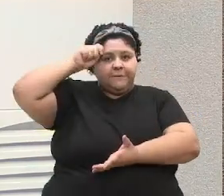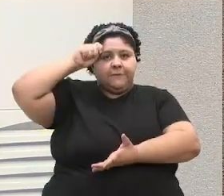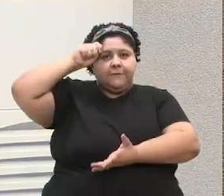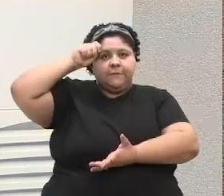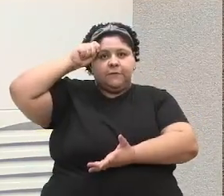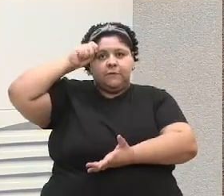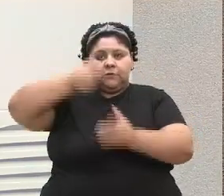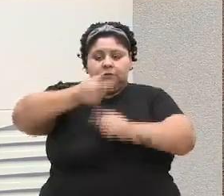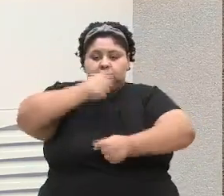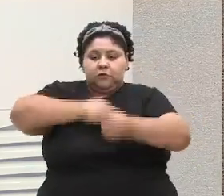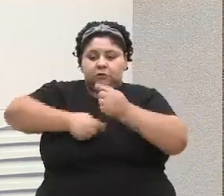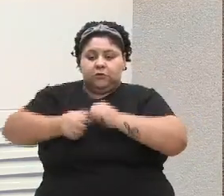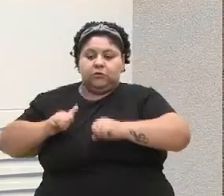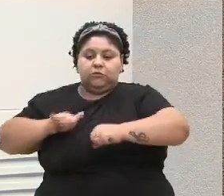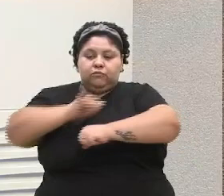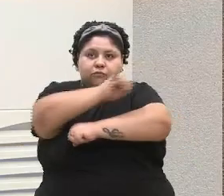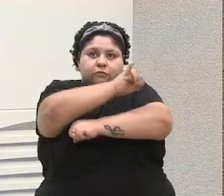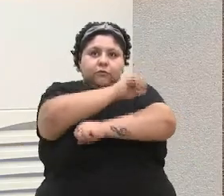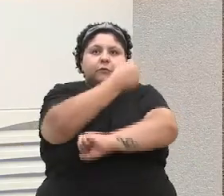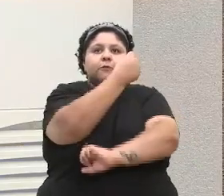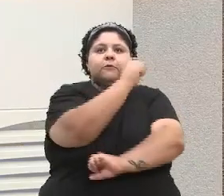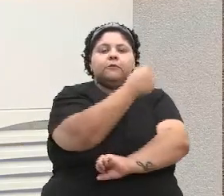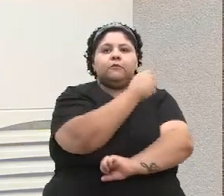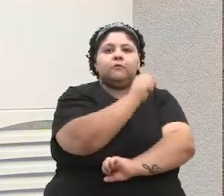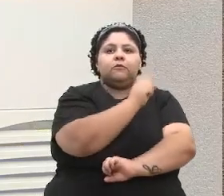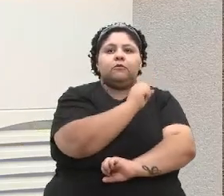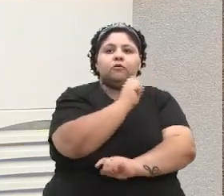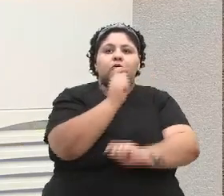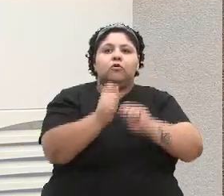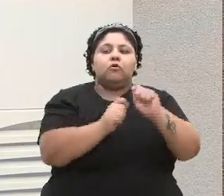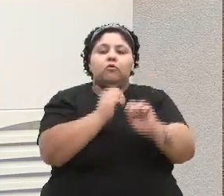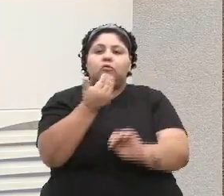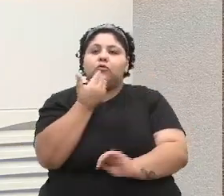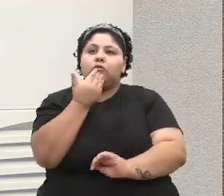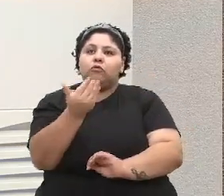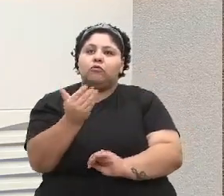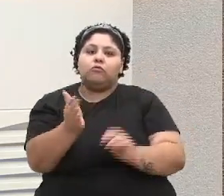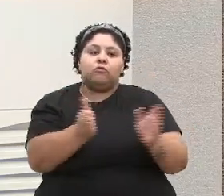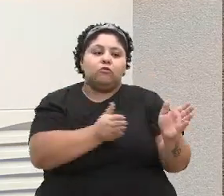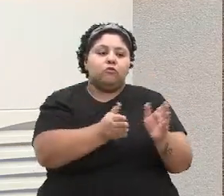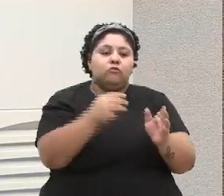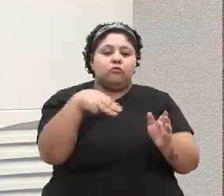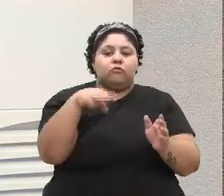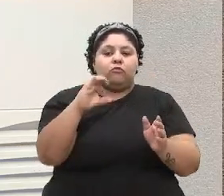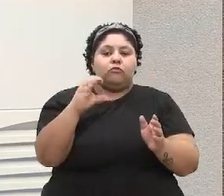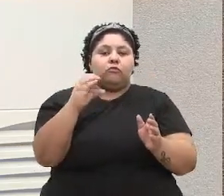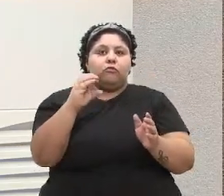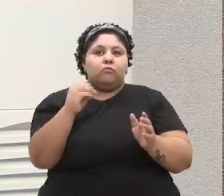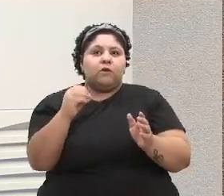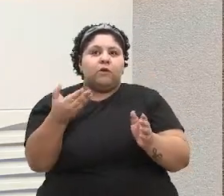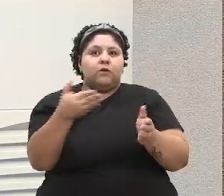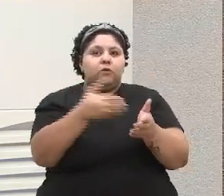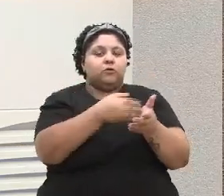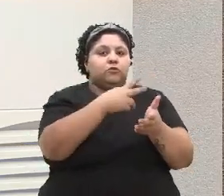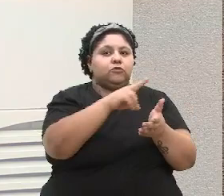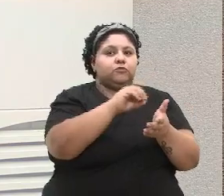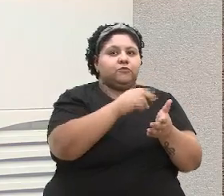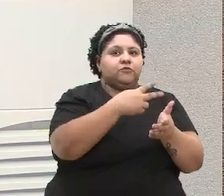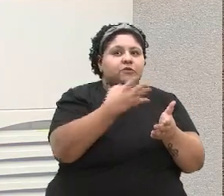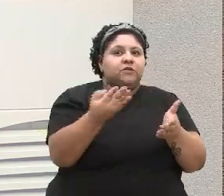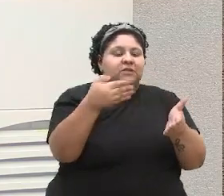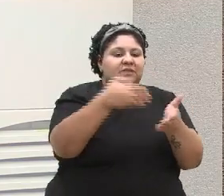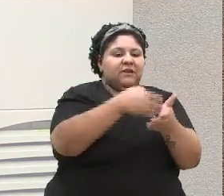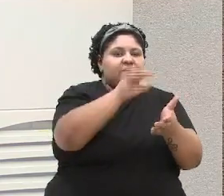a administração do aeroporto. 8. Quais foram as intervenções realizadas no período de maio de 2023 a fevereiro de 2024 junto à pista do